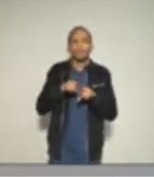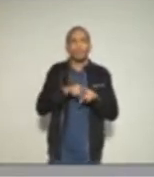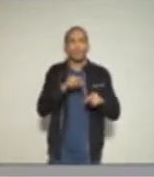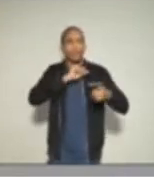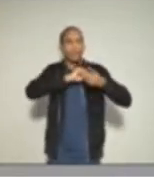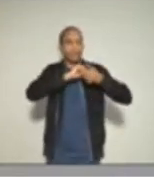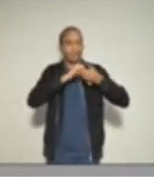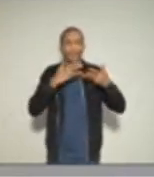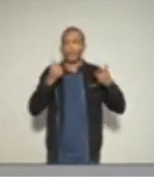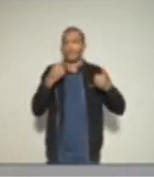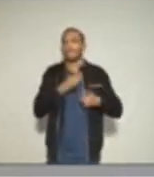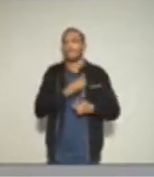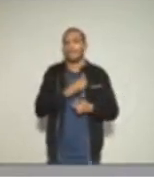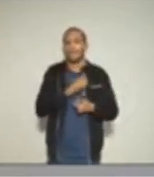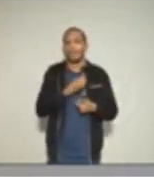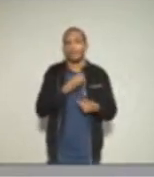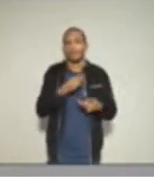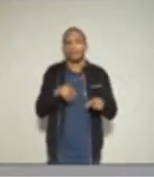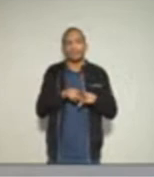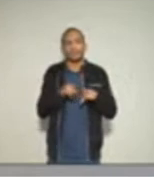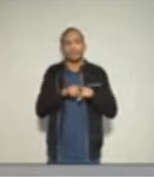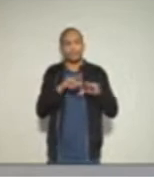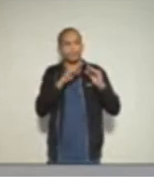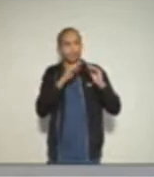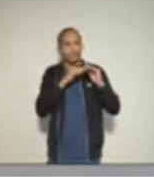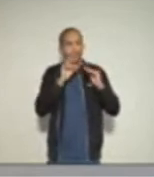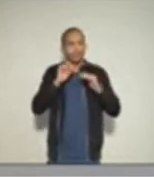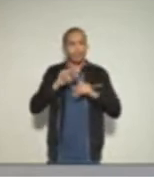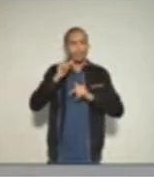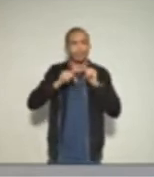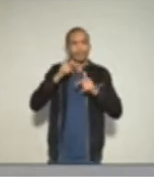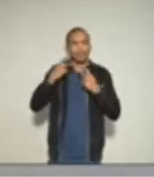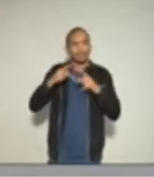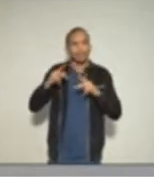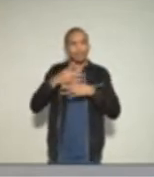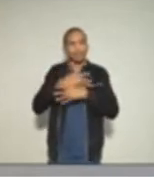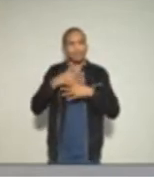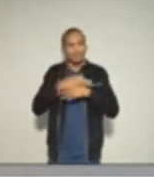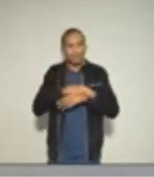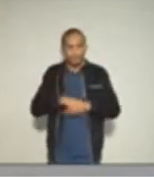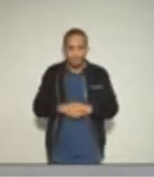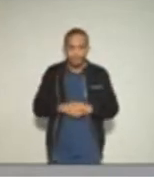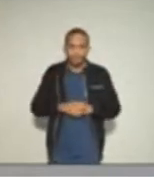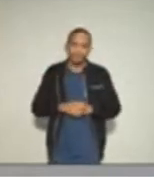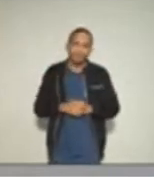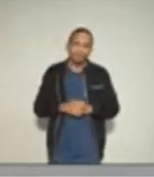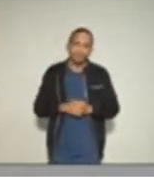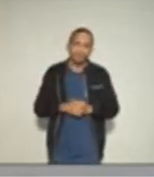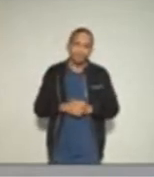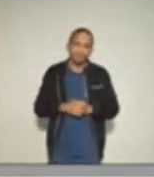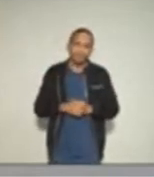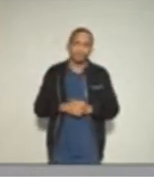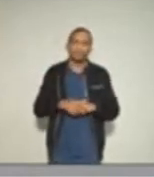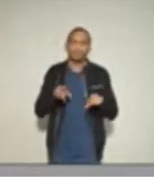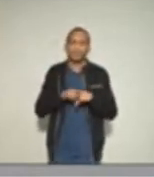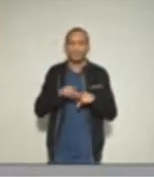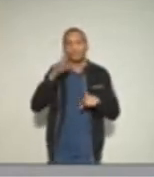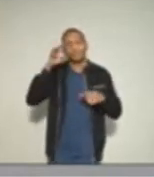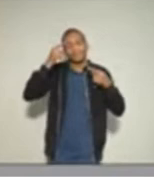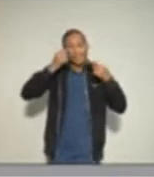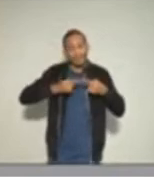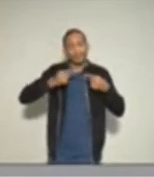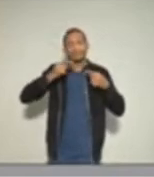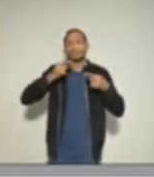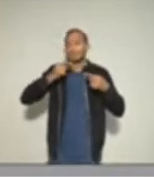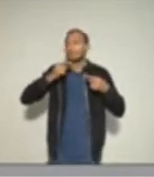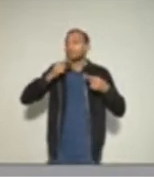vida morando ou passando, trabalhando por essa cidade. O desafio é grande, tenho certeza que nós